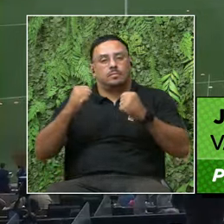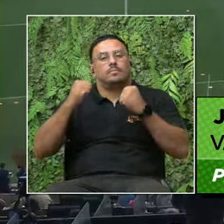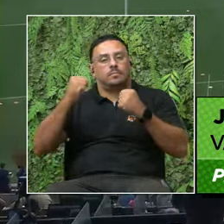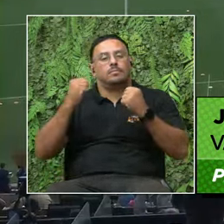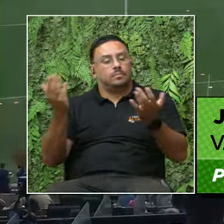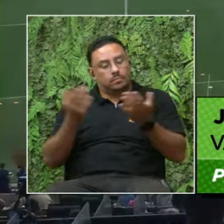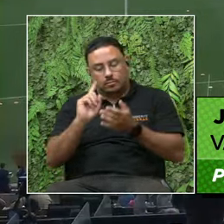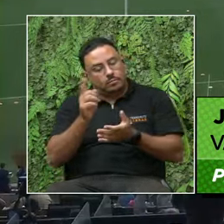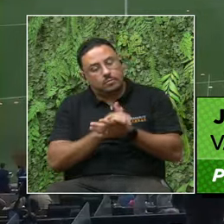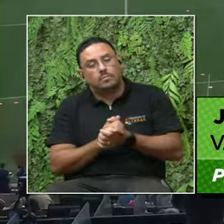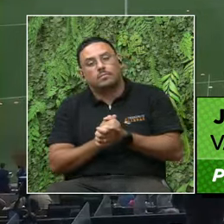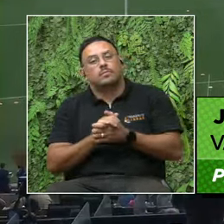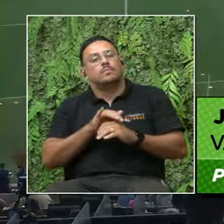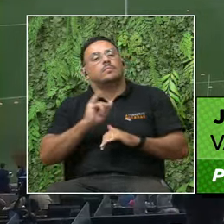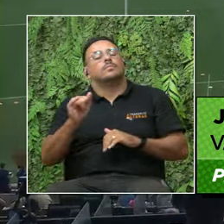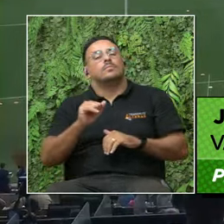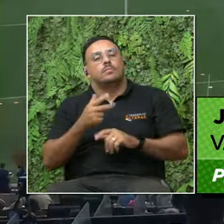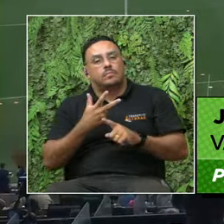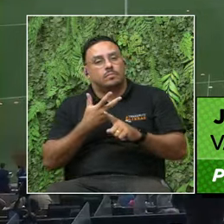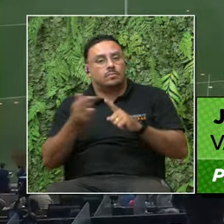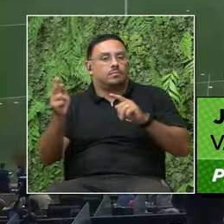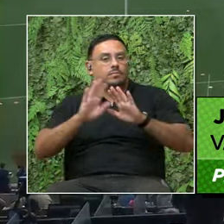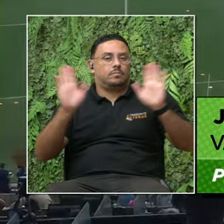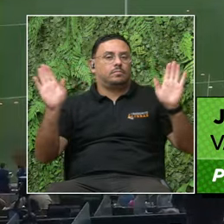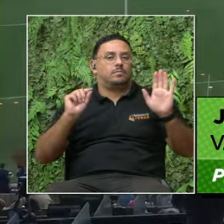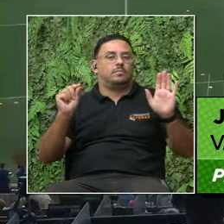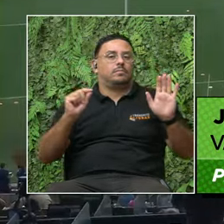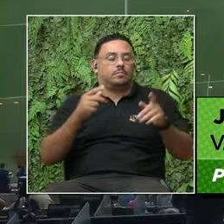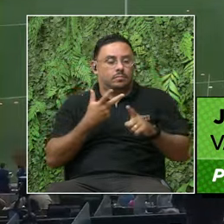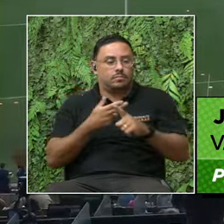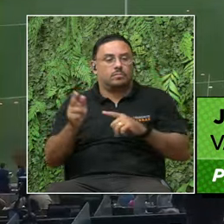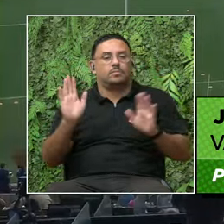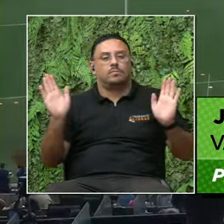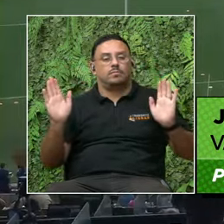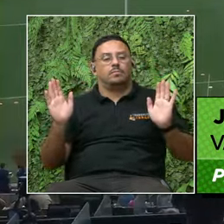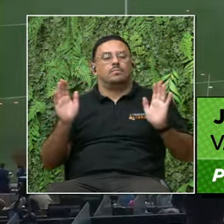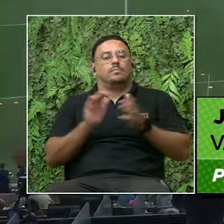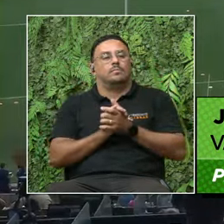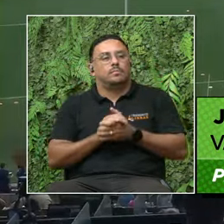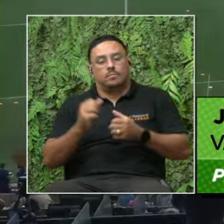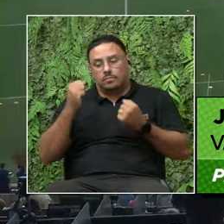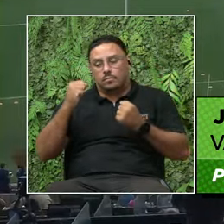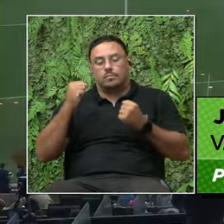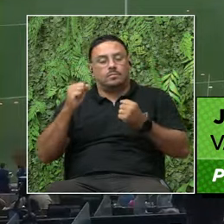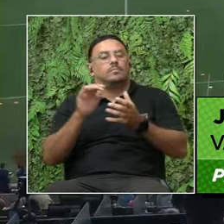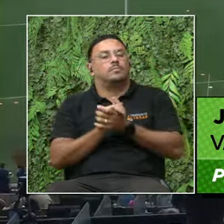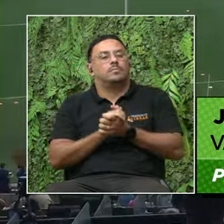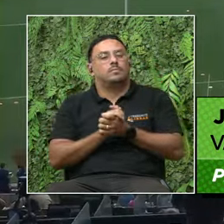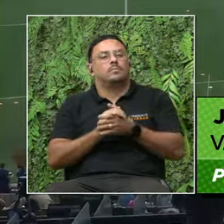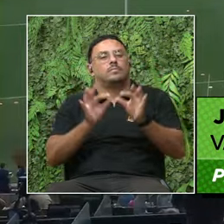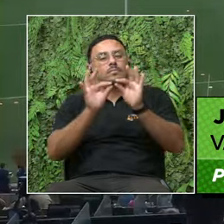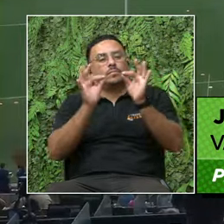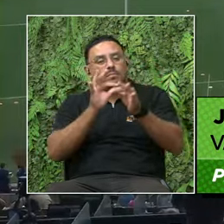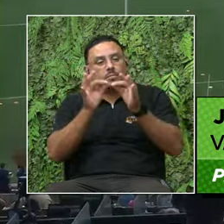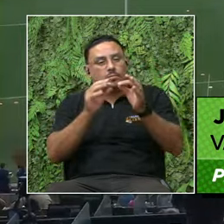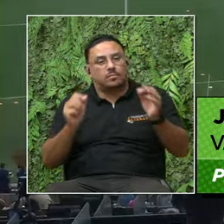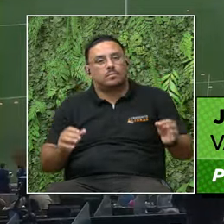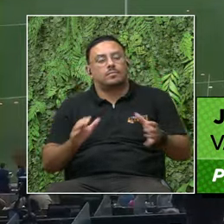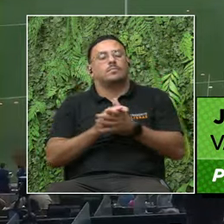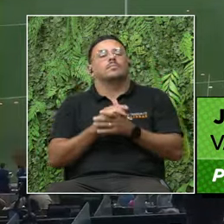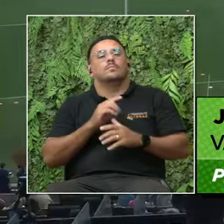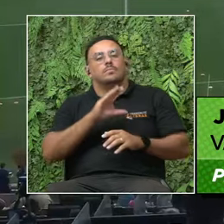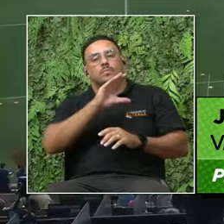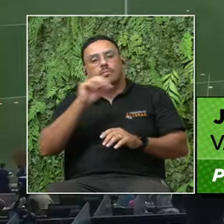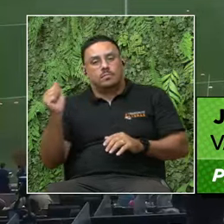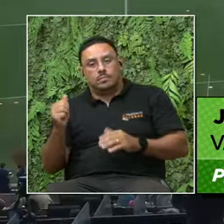depois agora não é só quando ganha quem vai comemorar é quem ganhar u já tá ali comemorando contando Chin em cima do Gol que que vai vamos ser